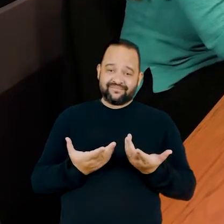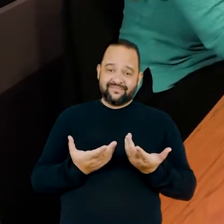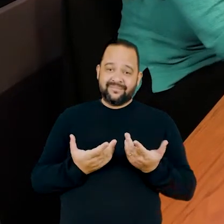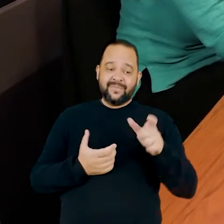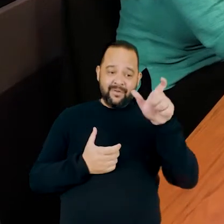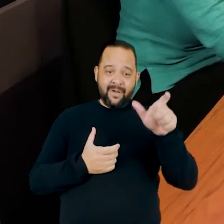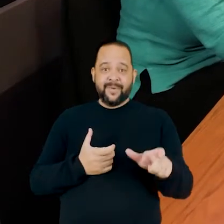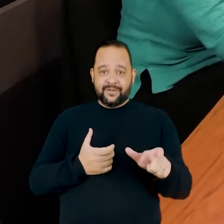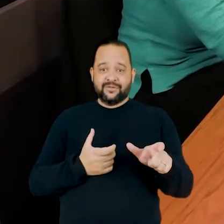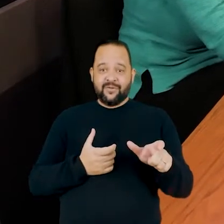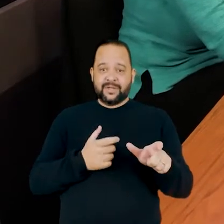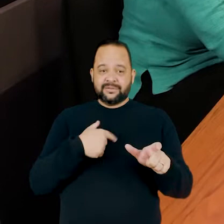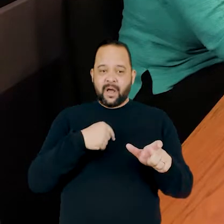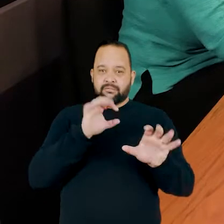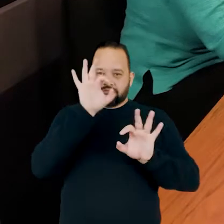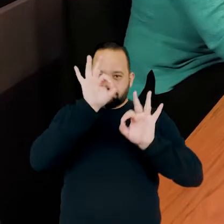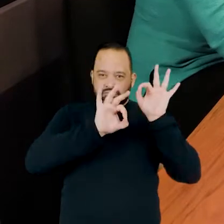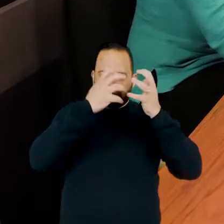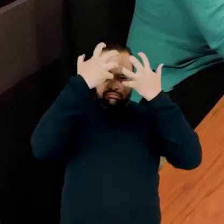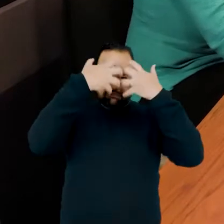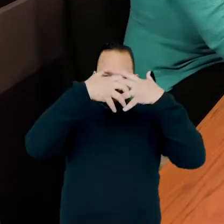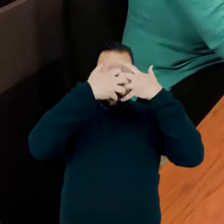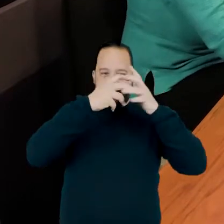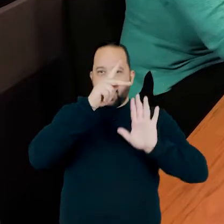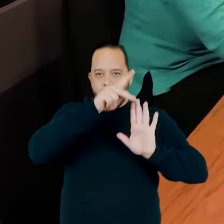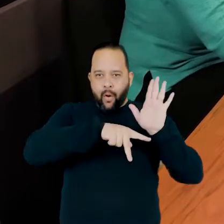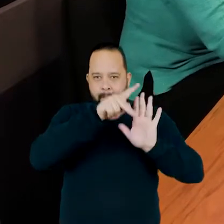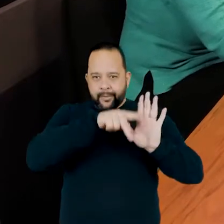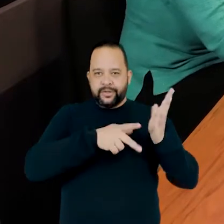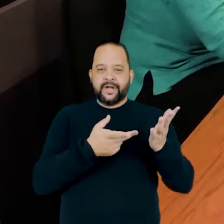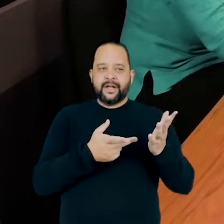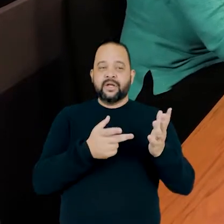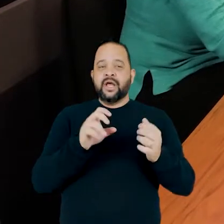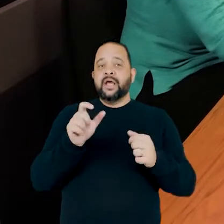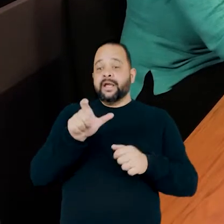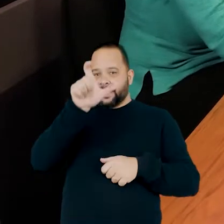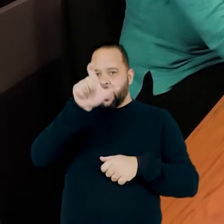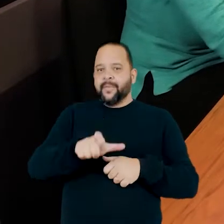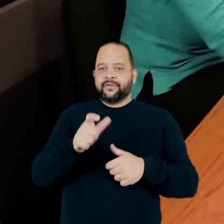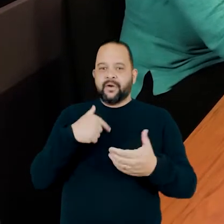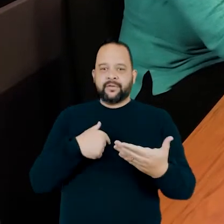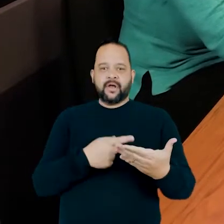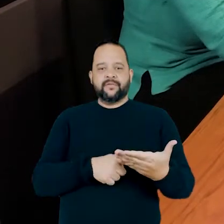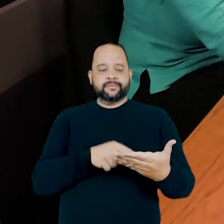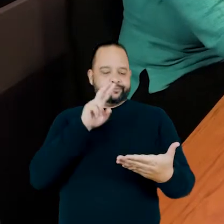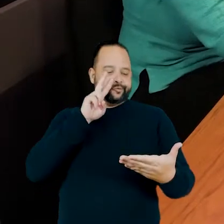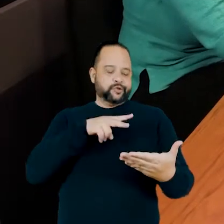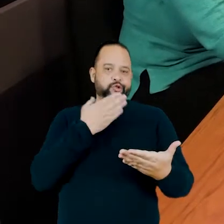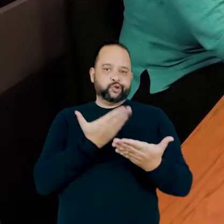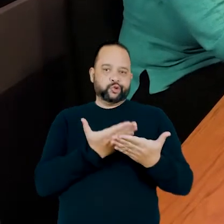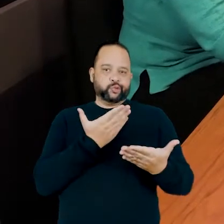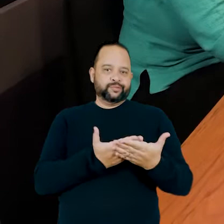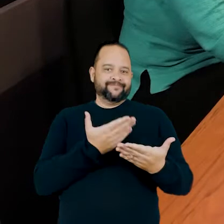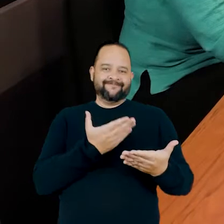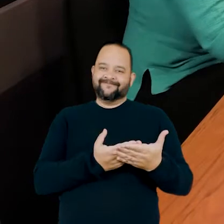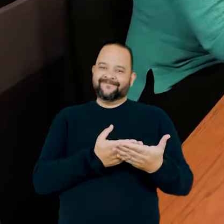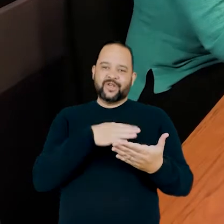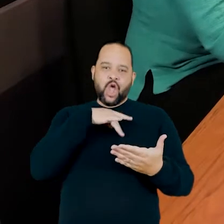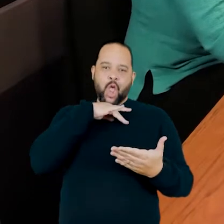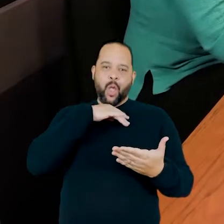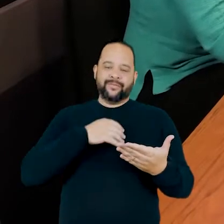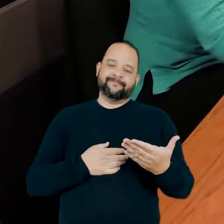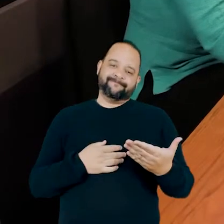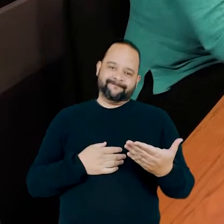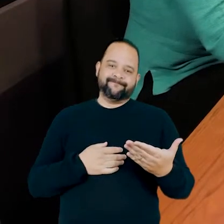daquele usuário que consumiu aquele ensino, né? O conteúdo do ensino. E das pessoas que